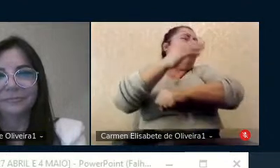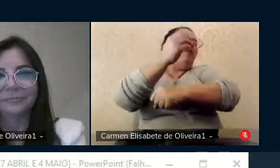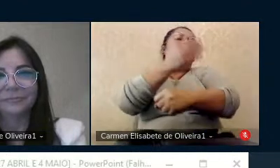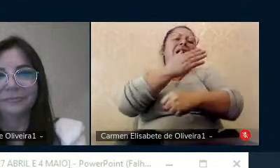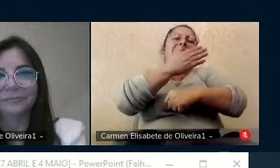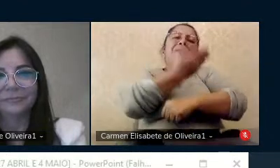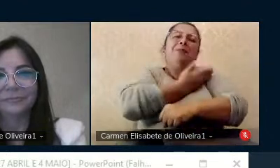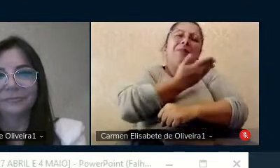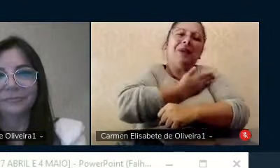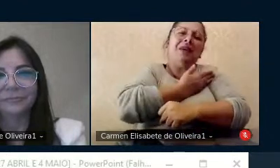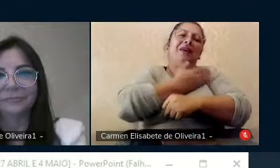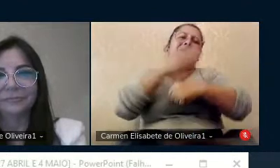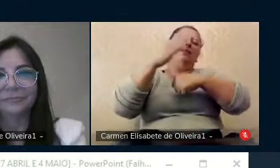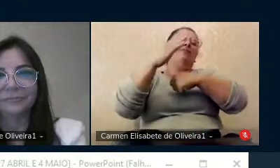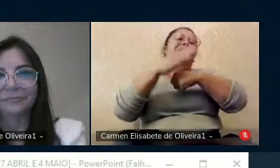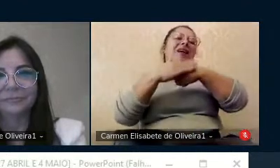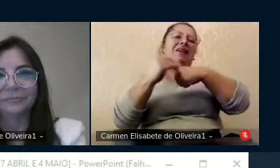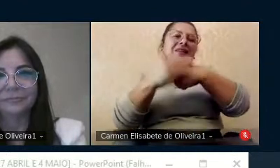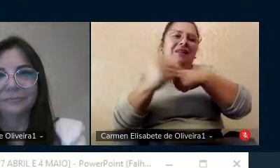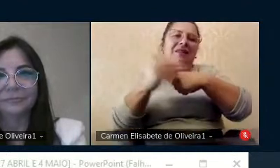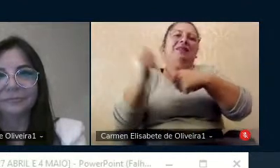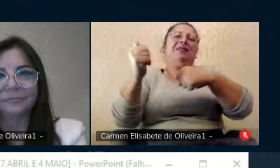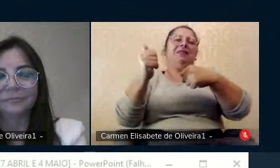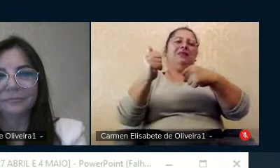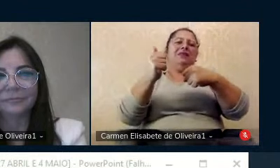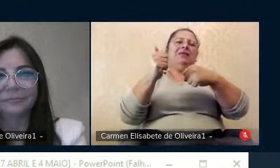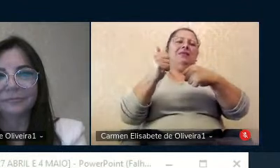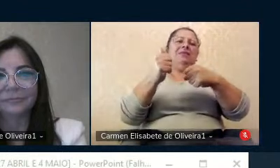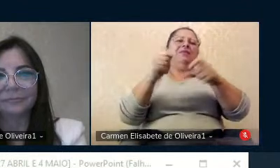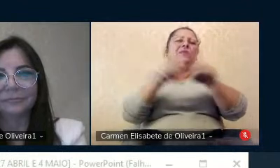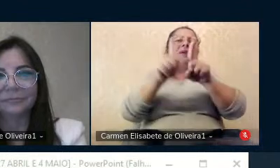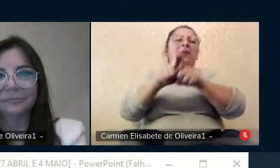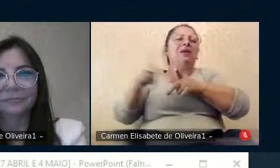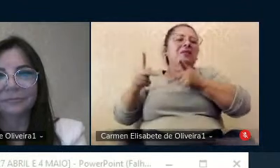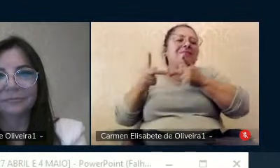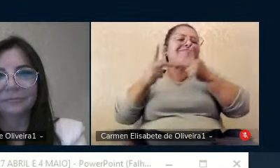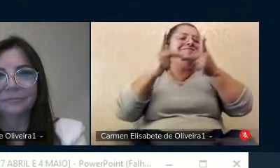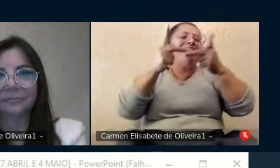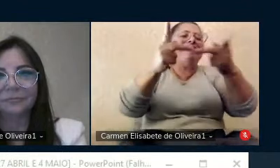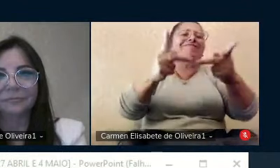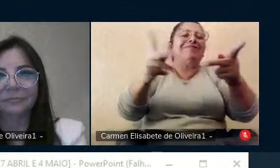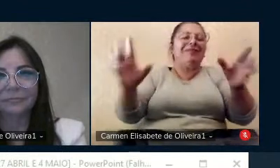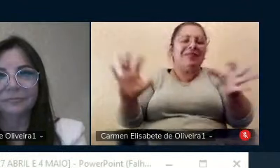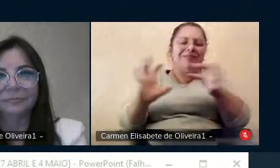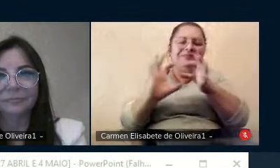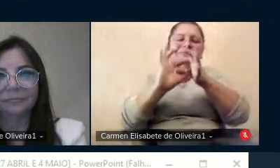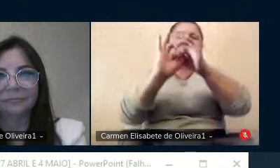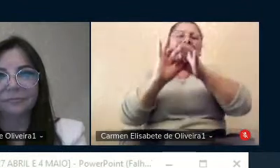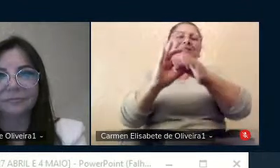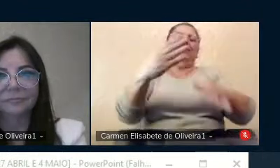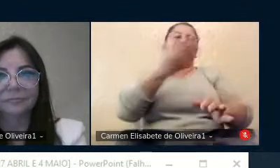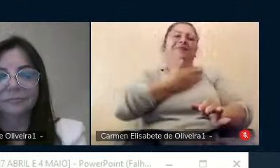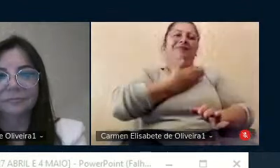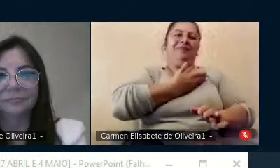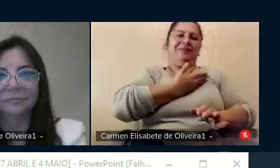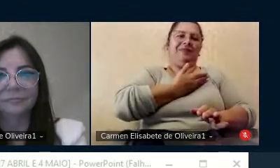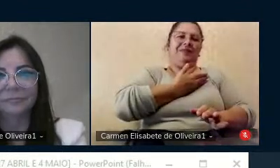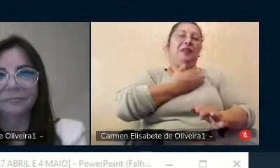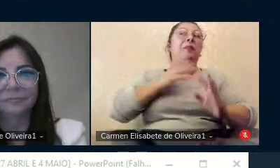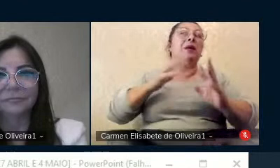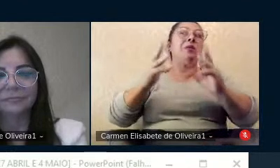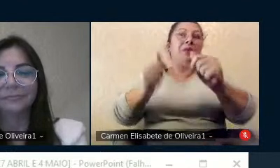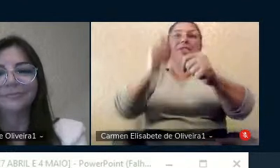o aconchego, né? Com o convite fraterno que a gente faça para mais